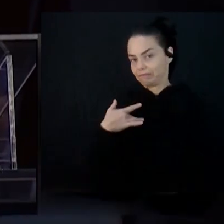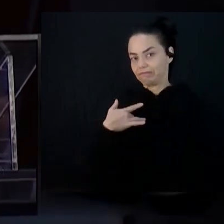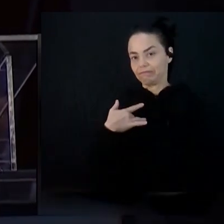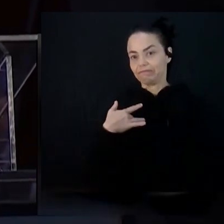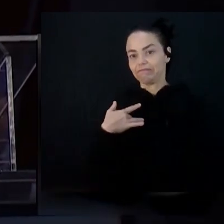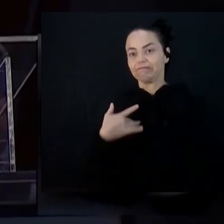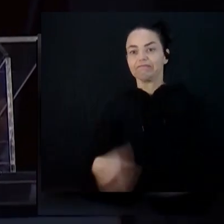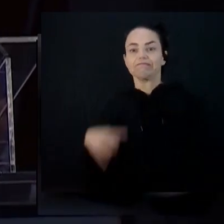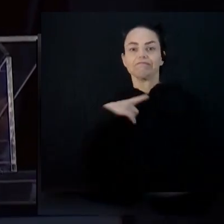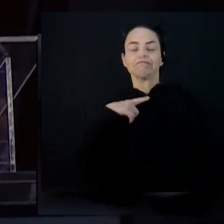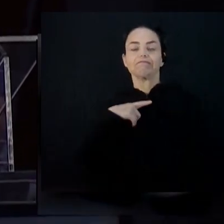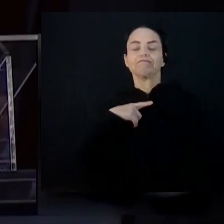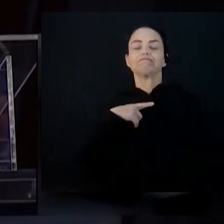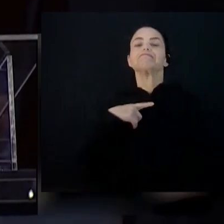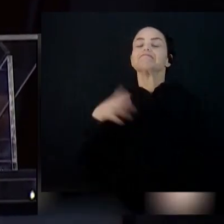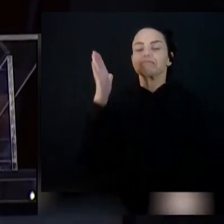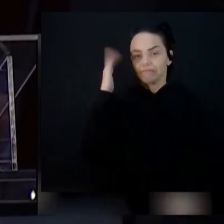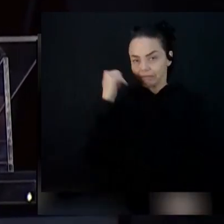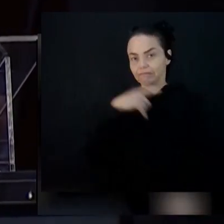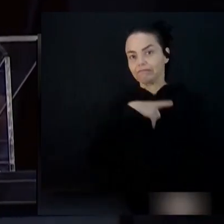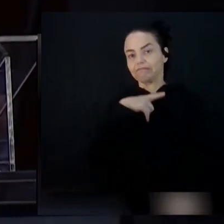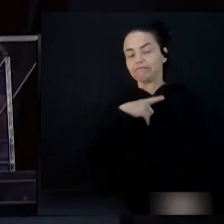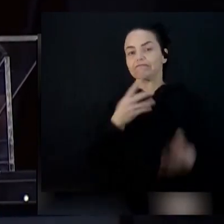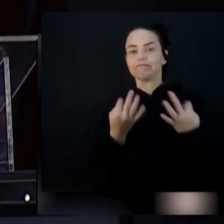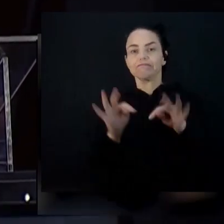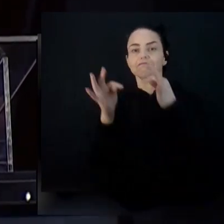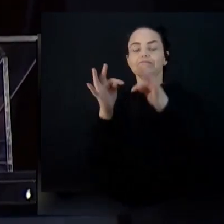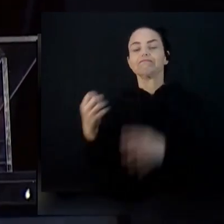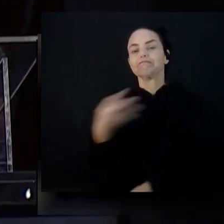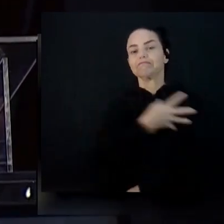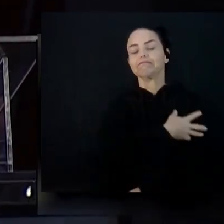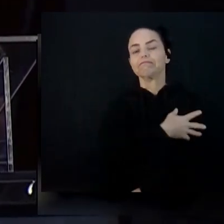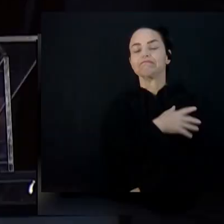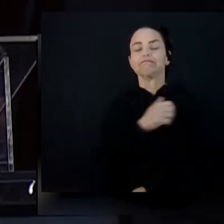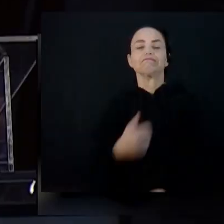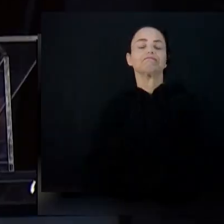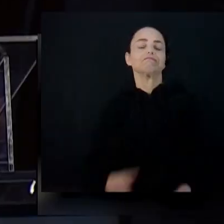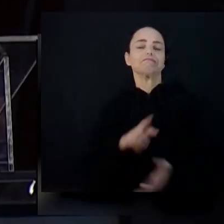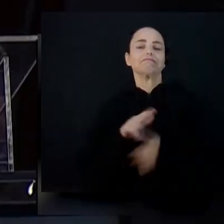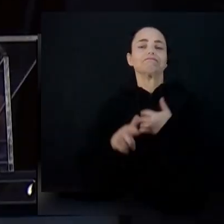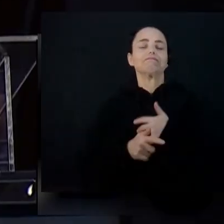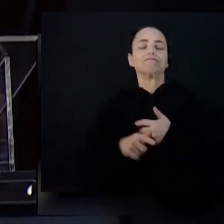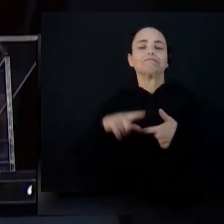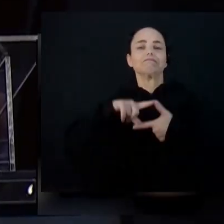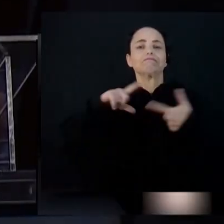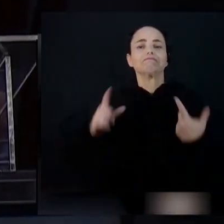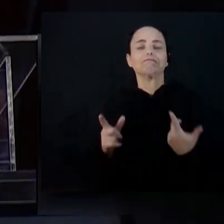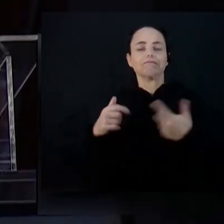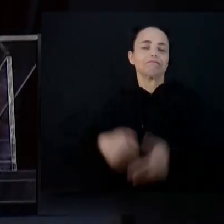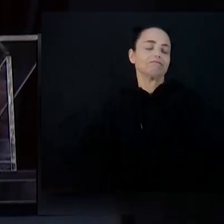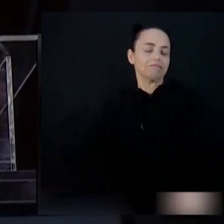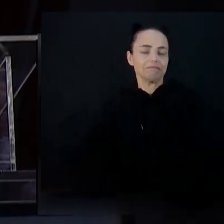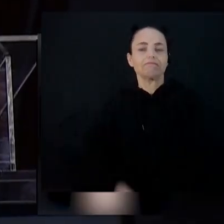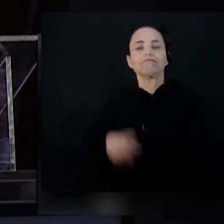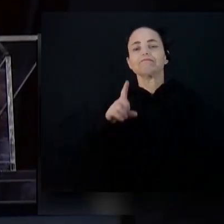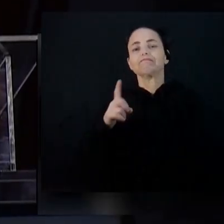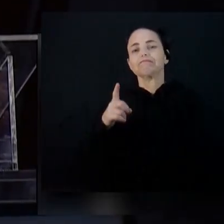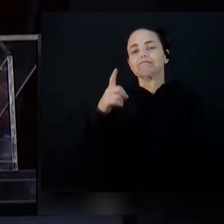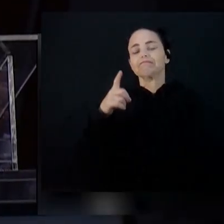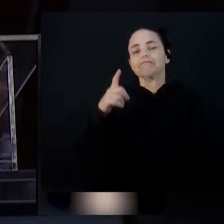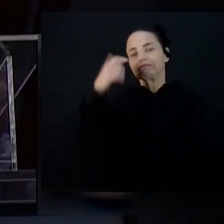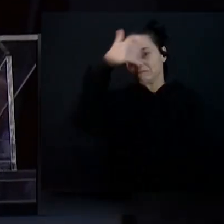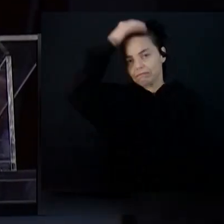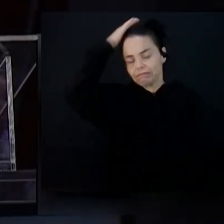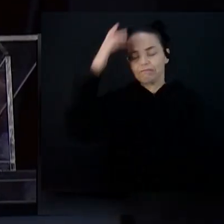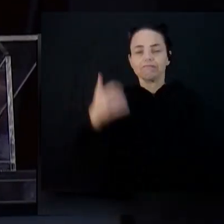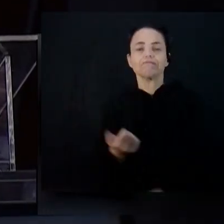várias, é claro que a gente sabe que a tecnologia, a inovação, os equipamentos vão modernizando, né, Dário? Dário trouxe a telesaúde, mas